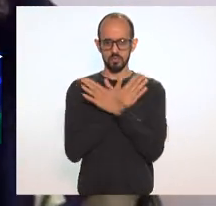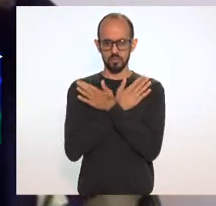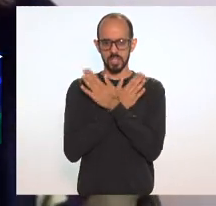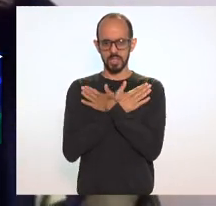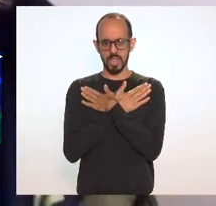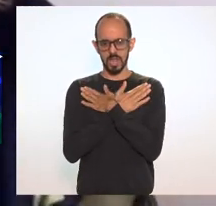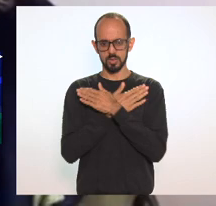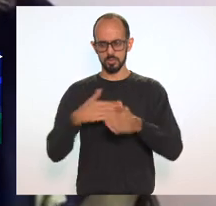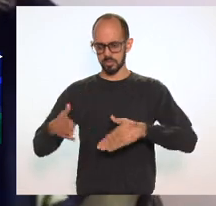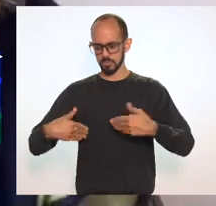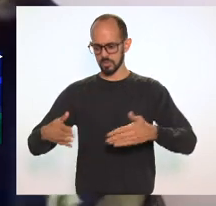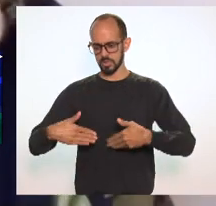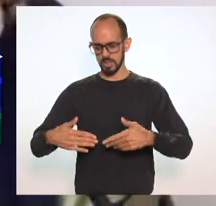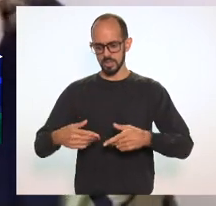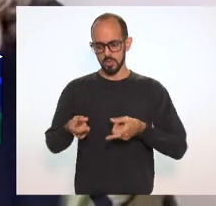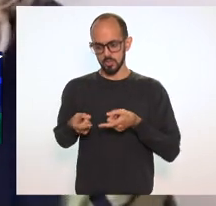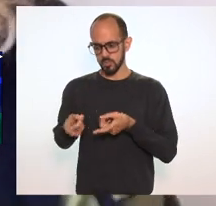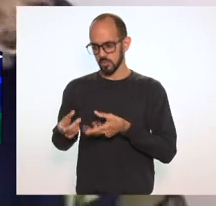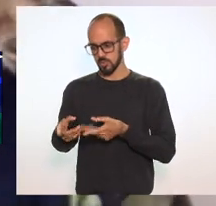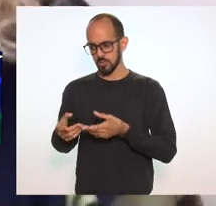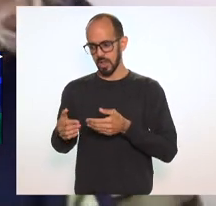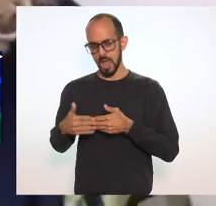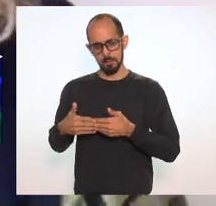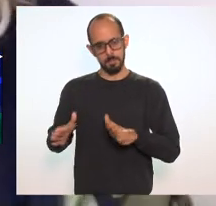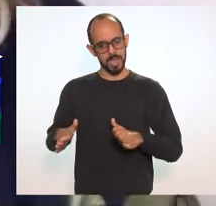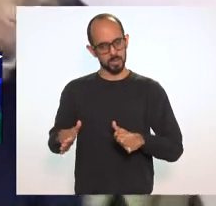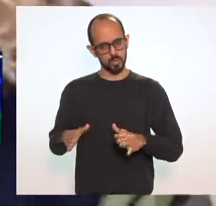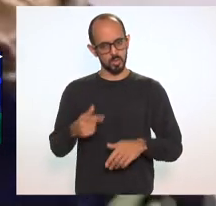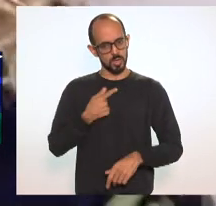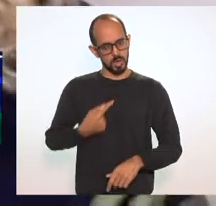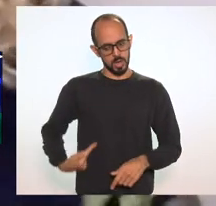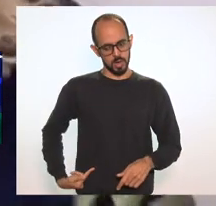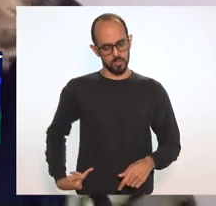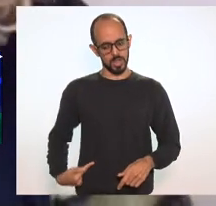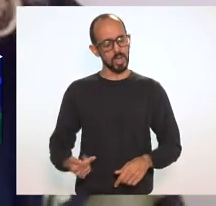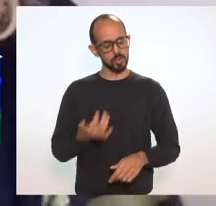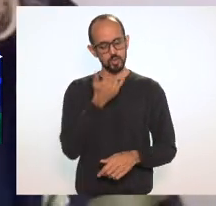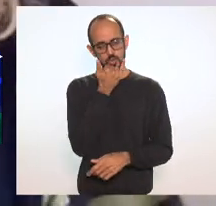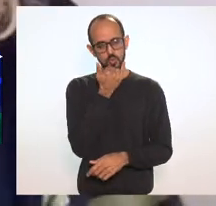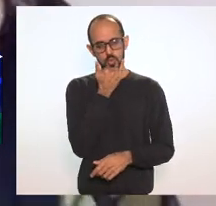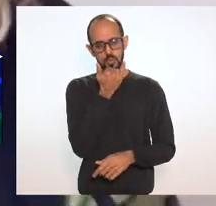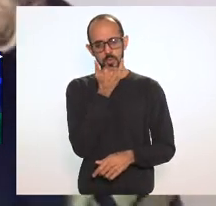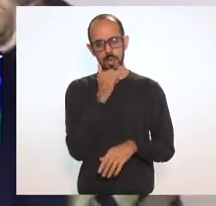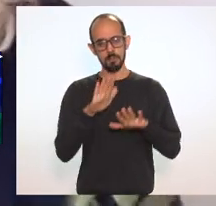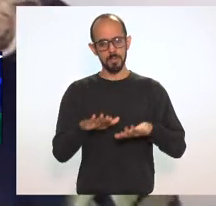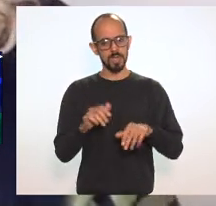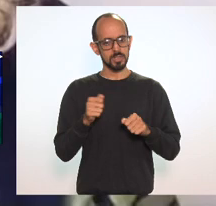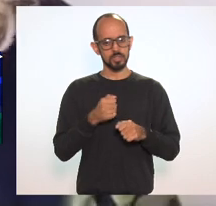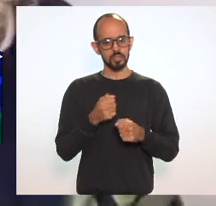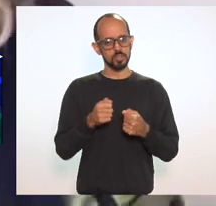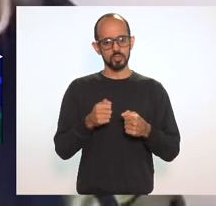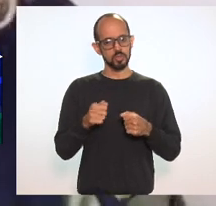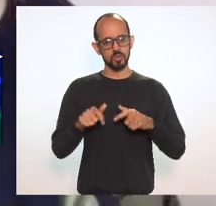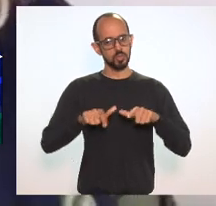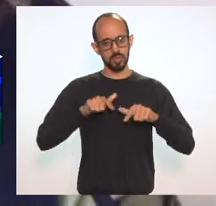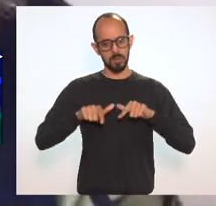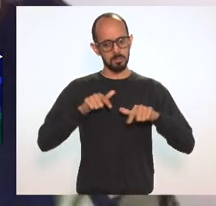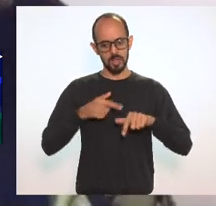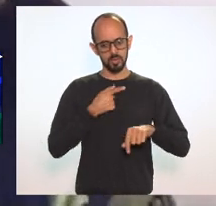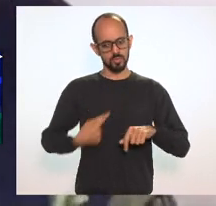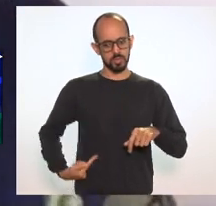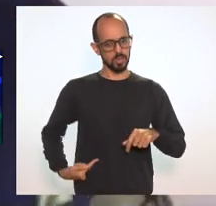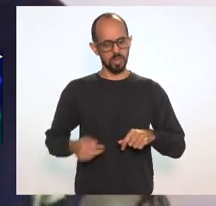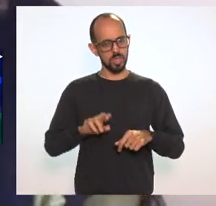setor de serviços aberto Cláudio caixa desculpa mas o trabalho de Governador não é o trabalho de garçom para servir